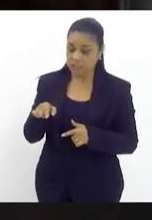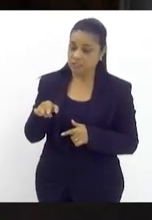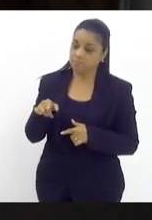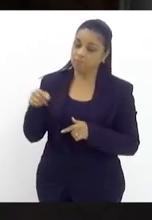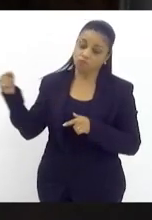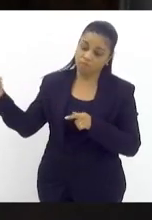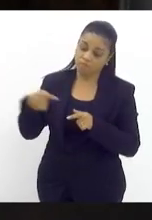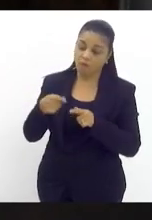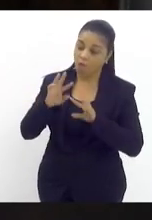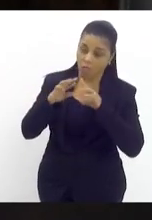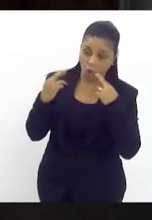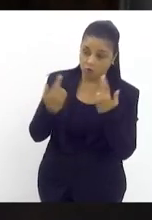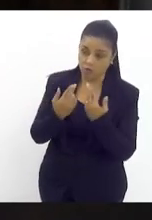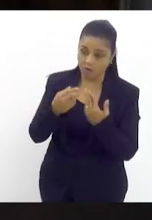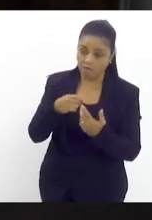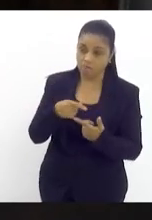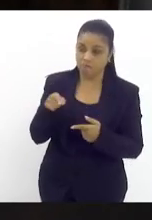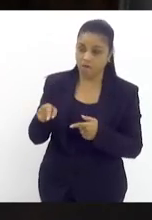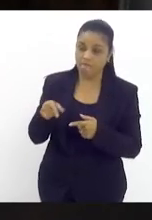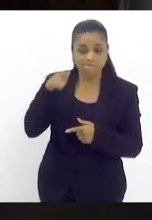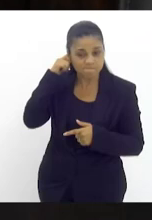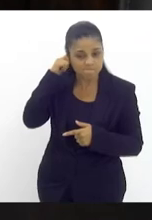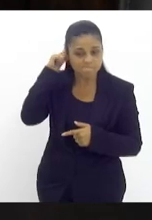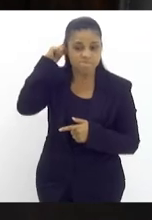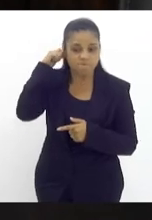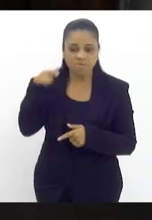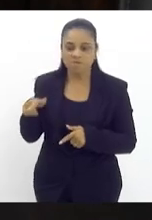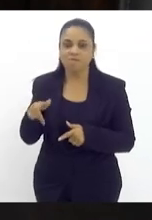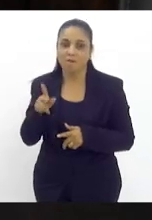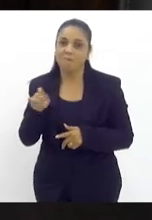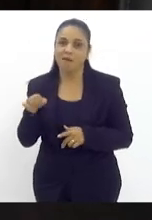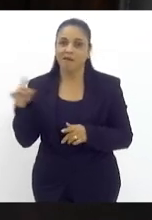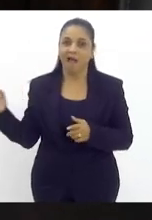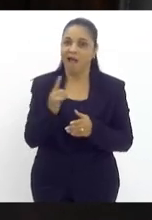orelha, os pais começam a aparecer.